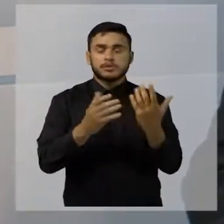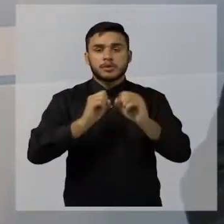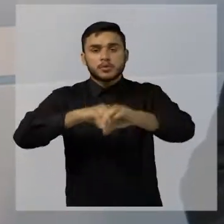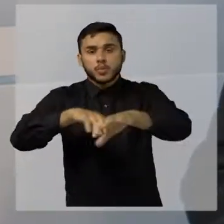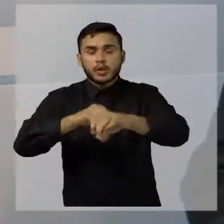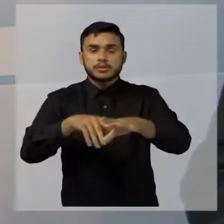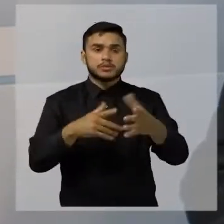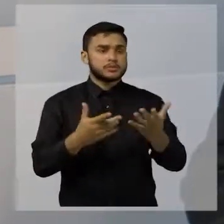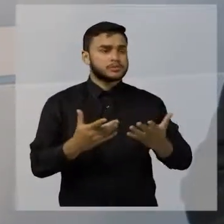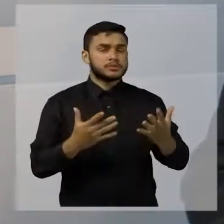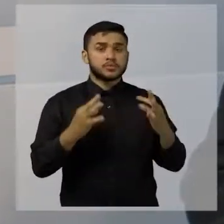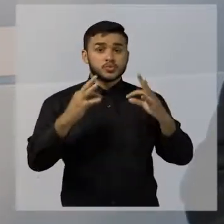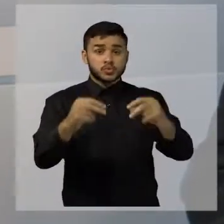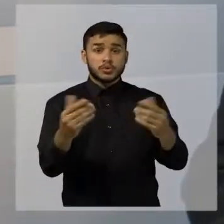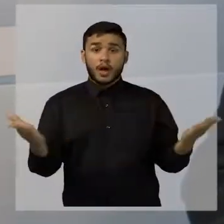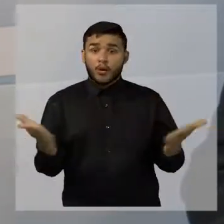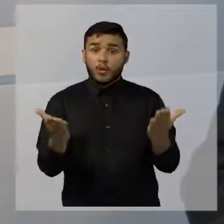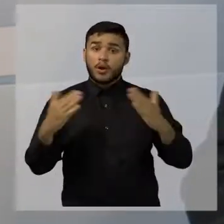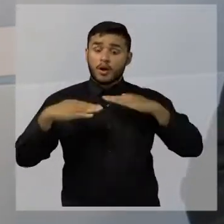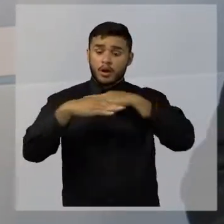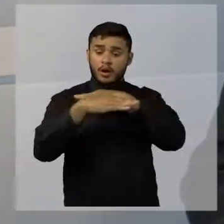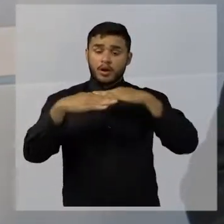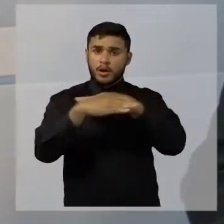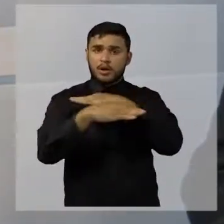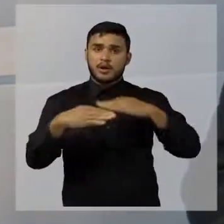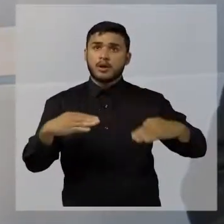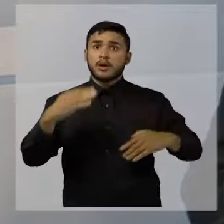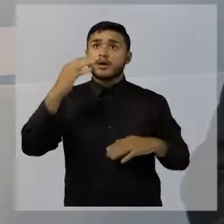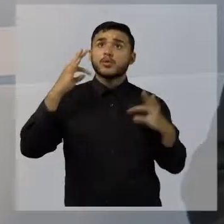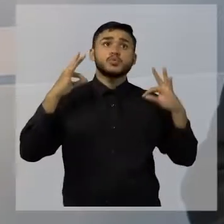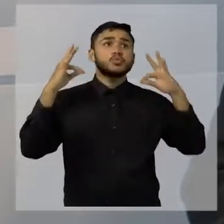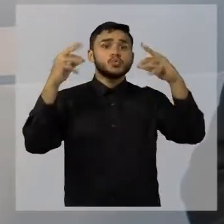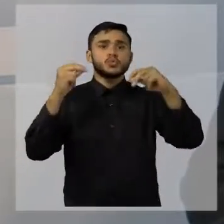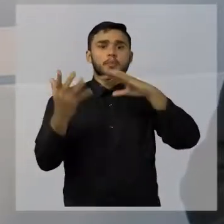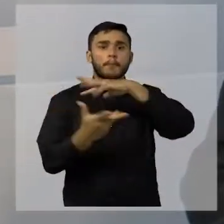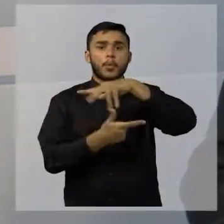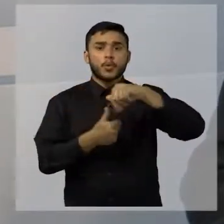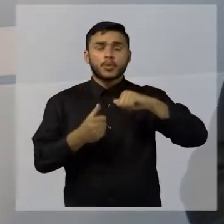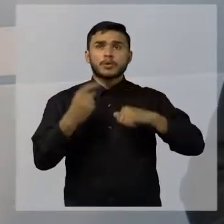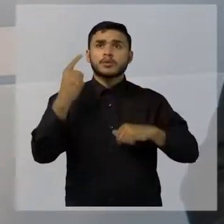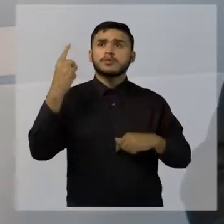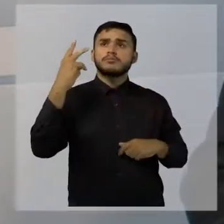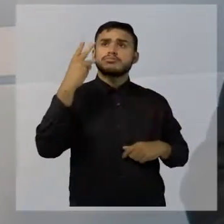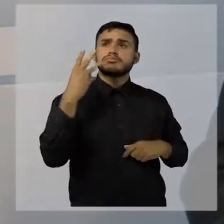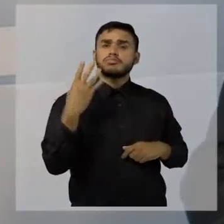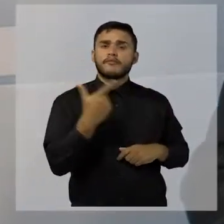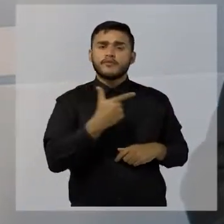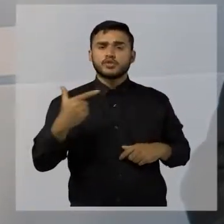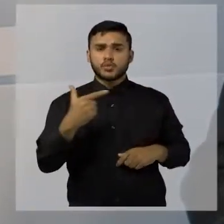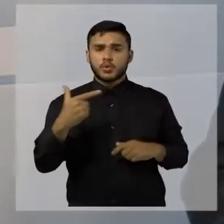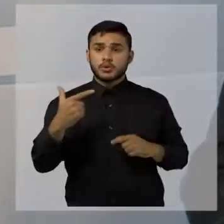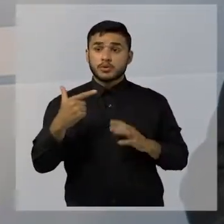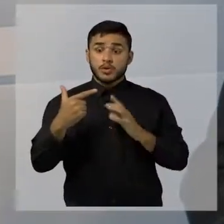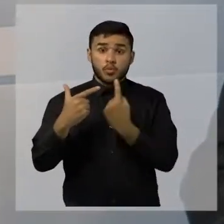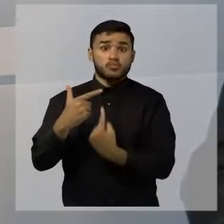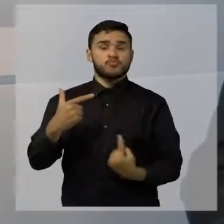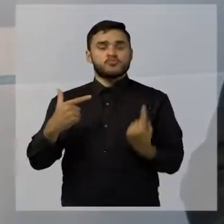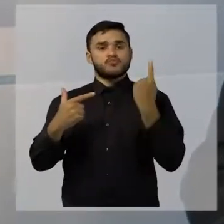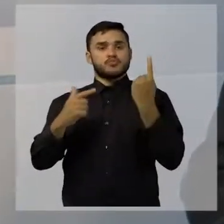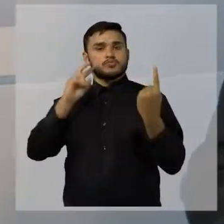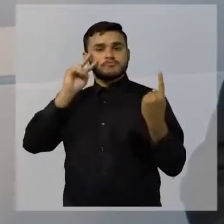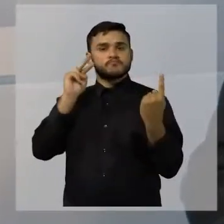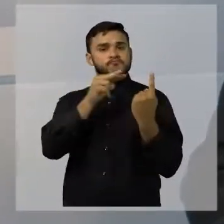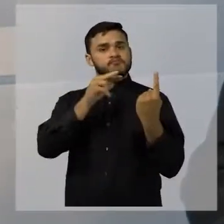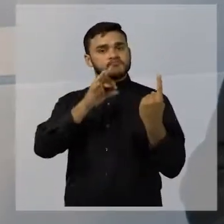ONU agora reconheceu o prefeito Roberto Cláudio entre 22 gestores no mundo todo. Ele foi reconhecido agora, essa notícia na mídia, como